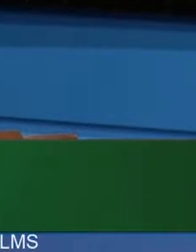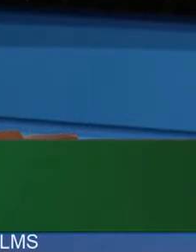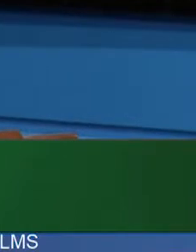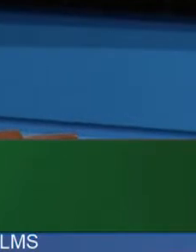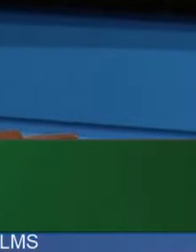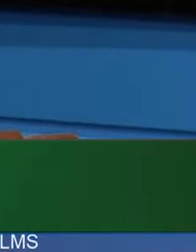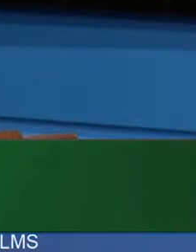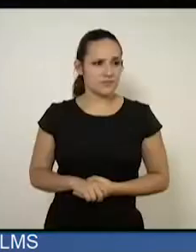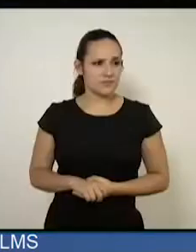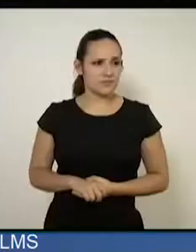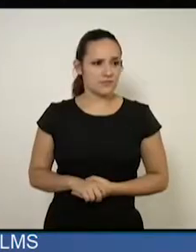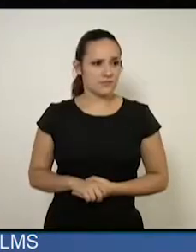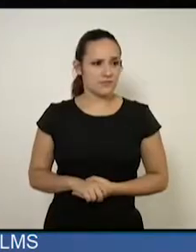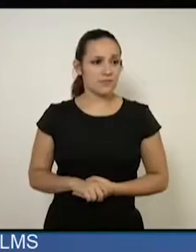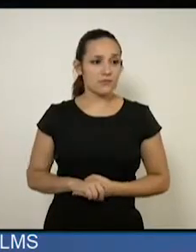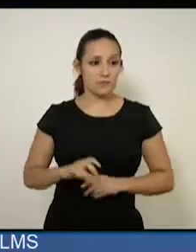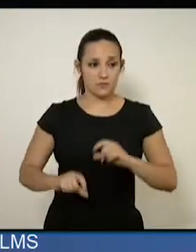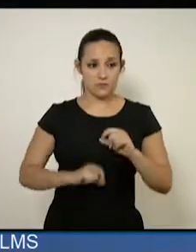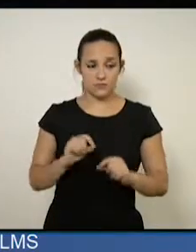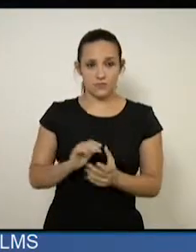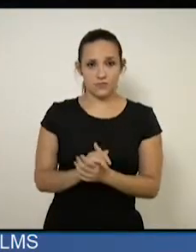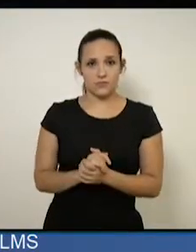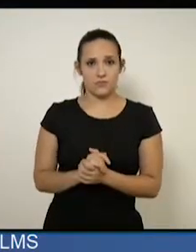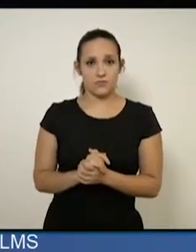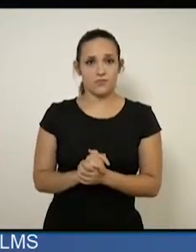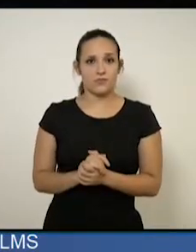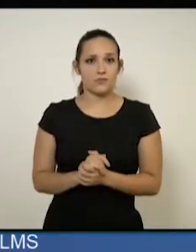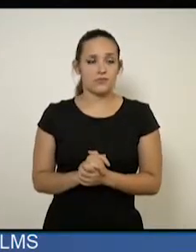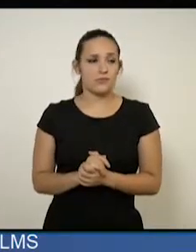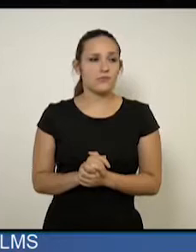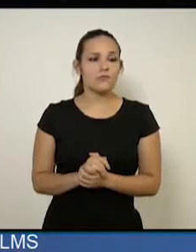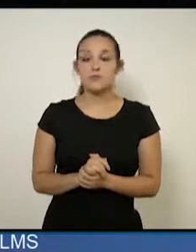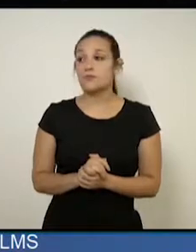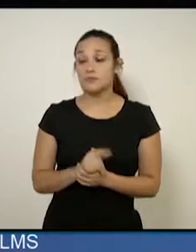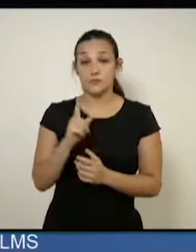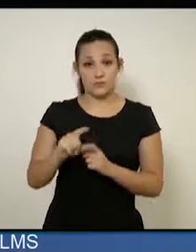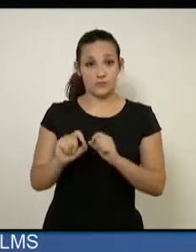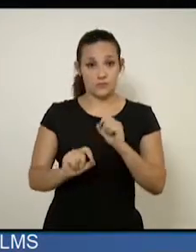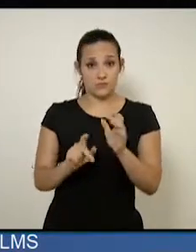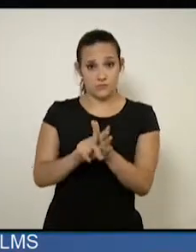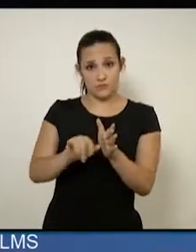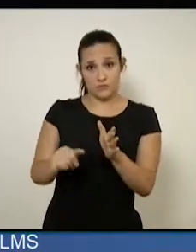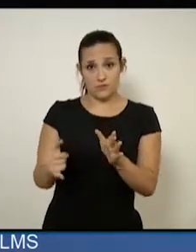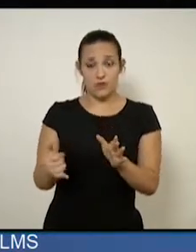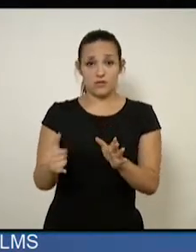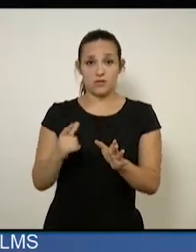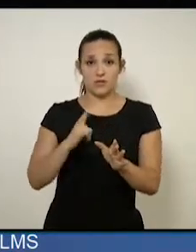que o programa federal Internet para Todos,